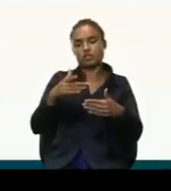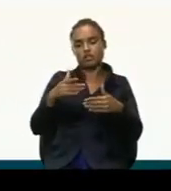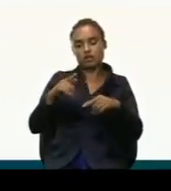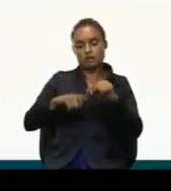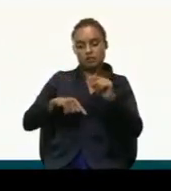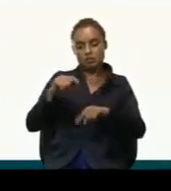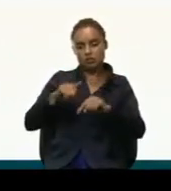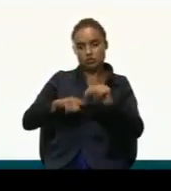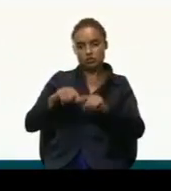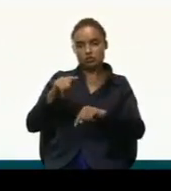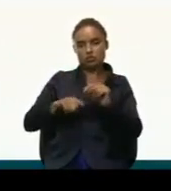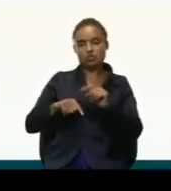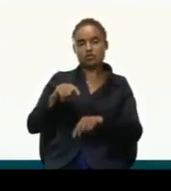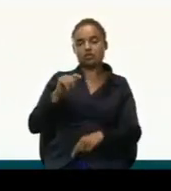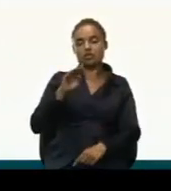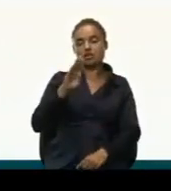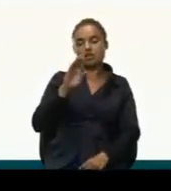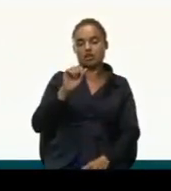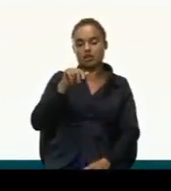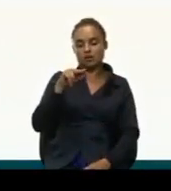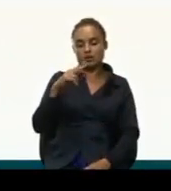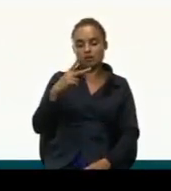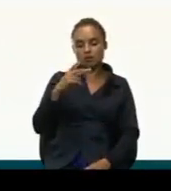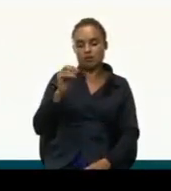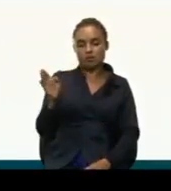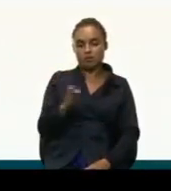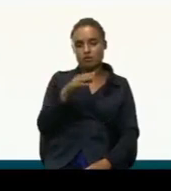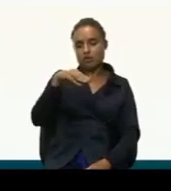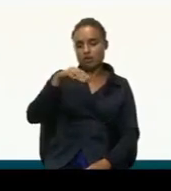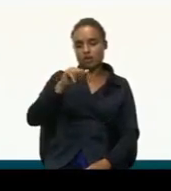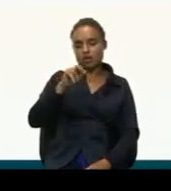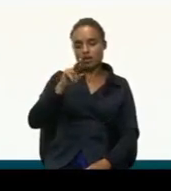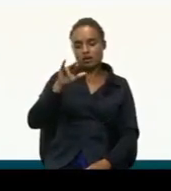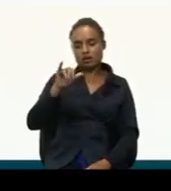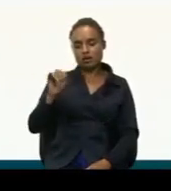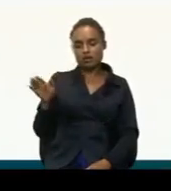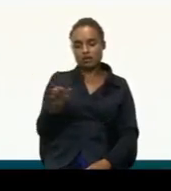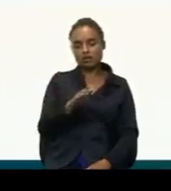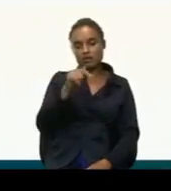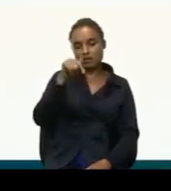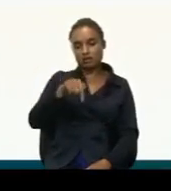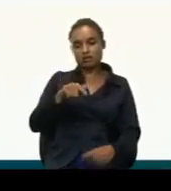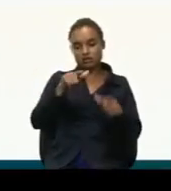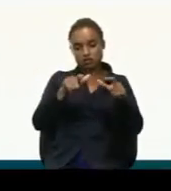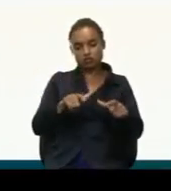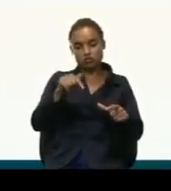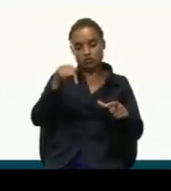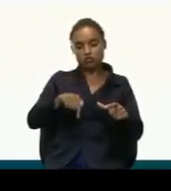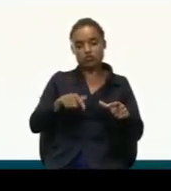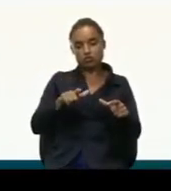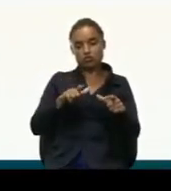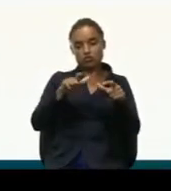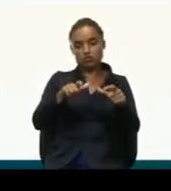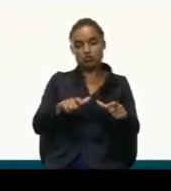banho-maria, rabo quente que a gente coloca na água, né? Então, vai ser um local